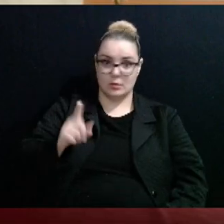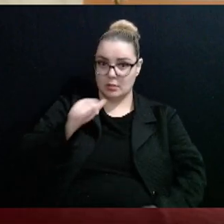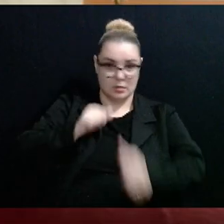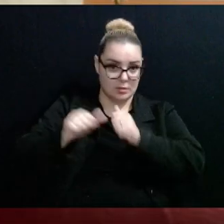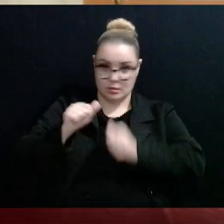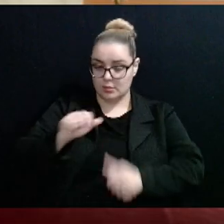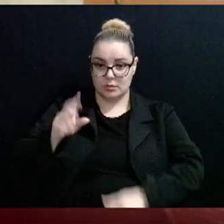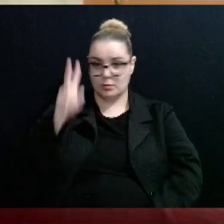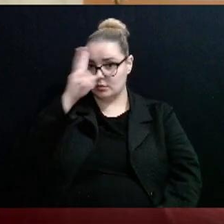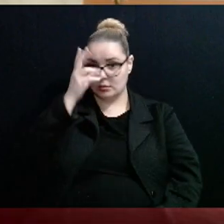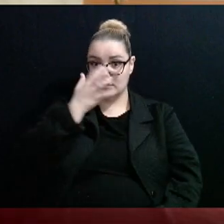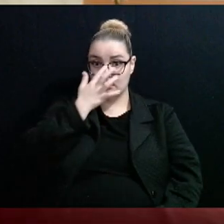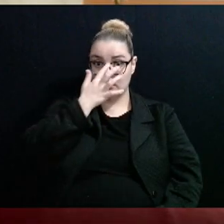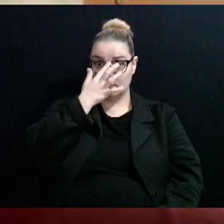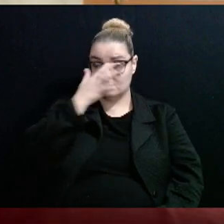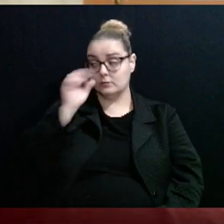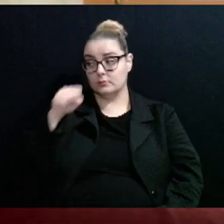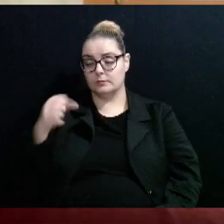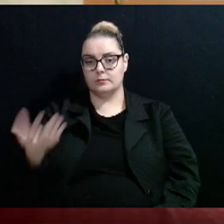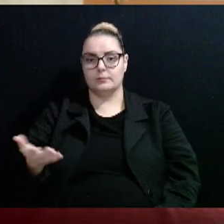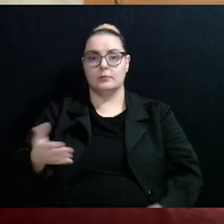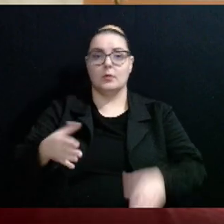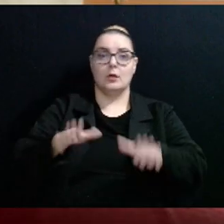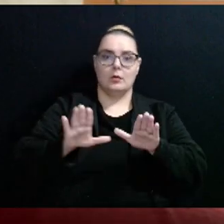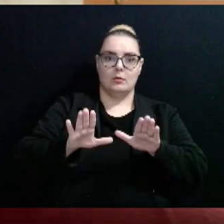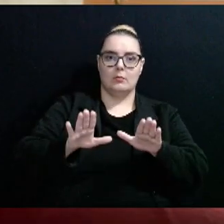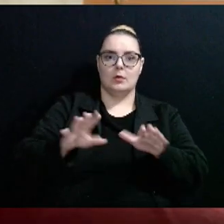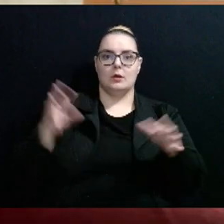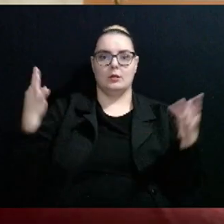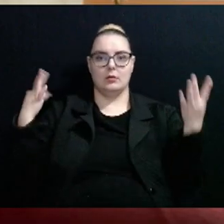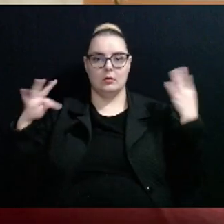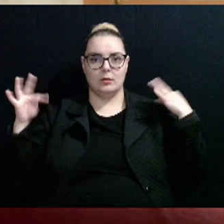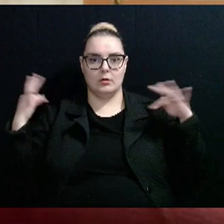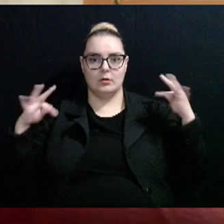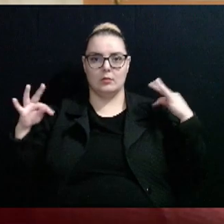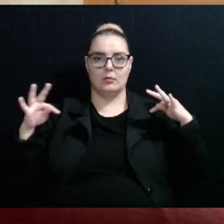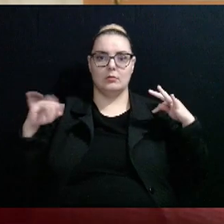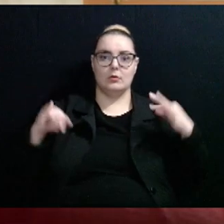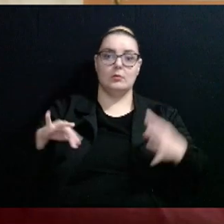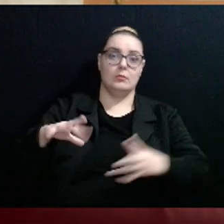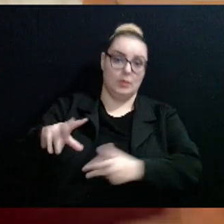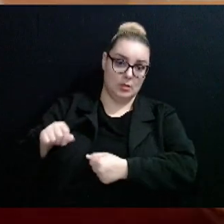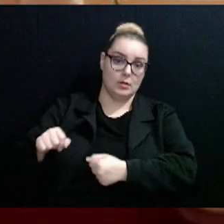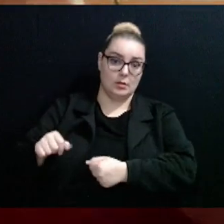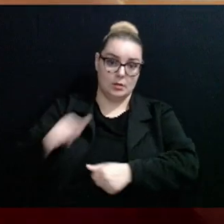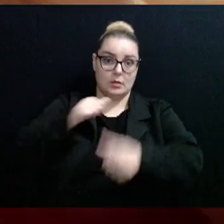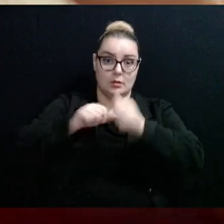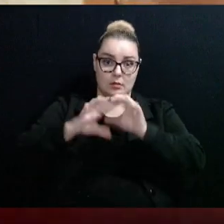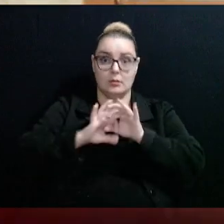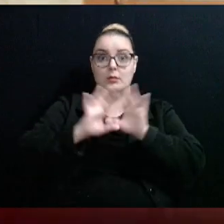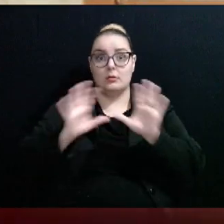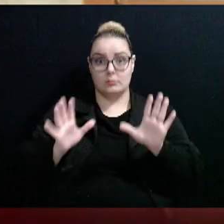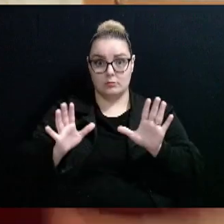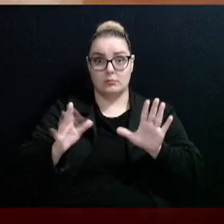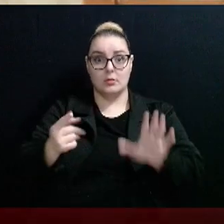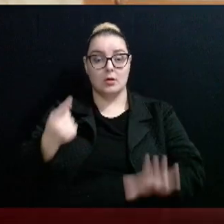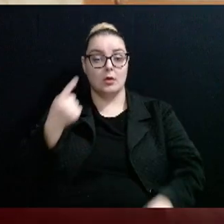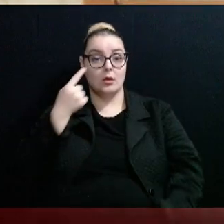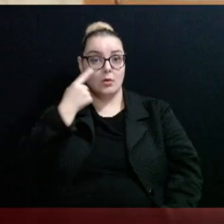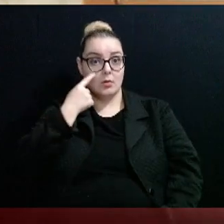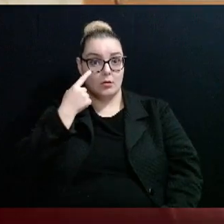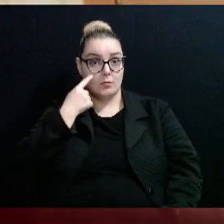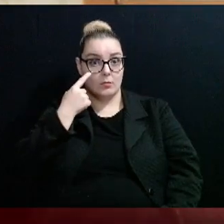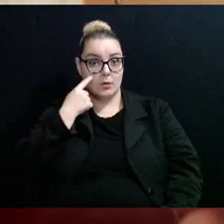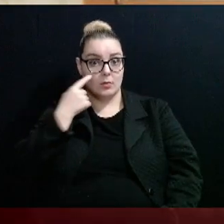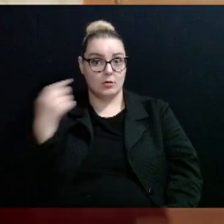alcoólicas. Mas, para os turistas, os estrangeiros, a bebida era liberada. Para você ver o quão a bebida faz